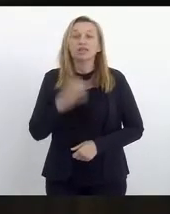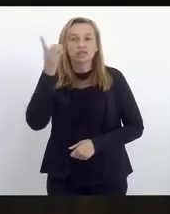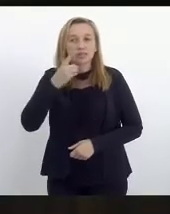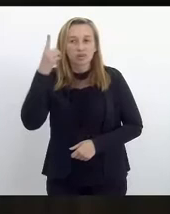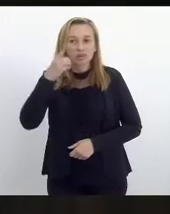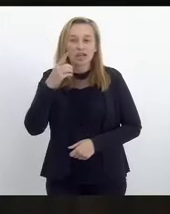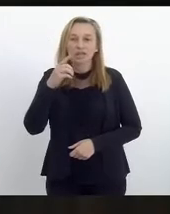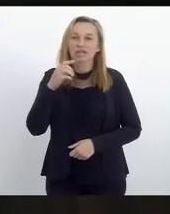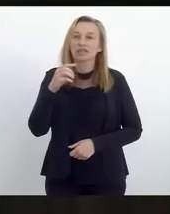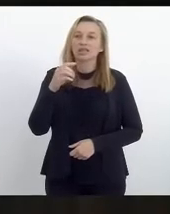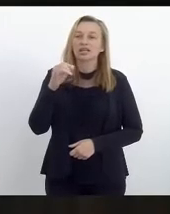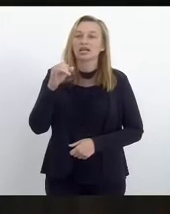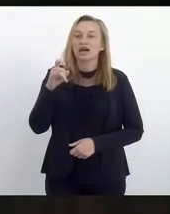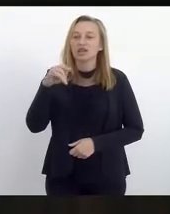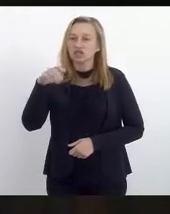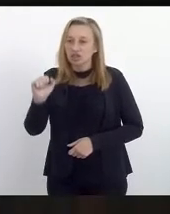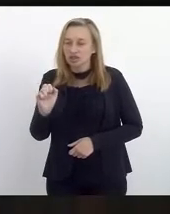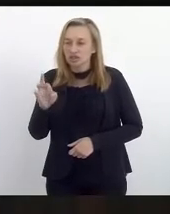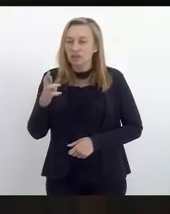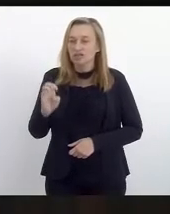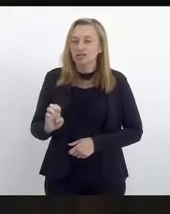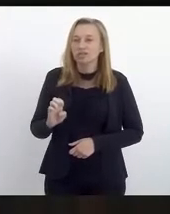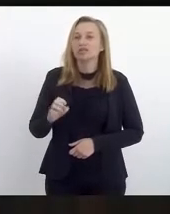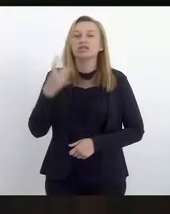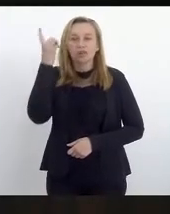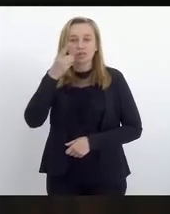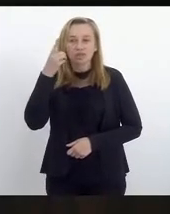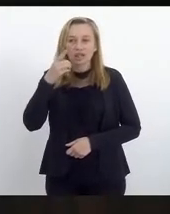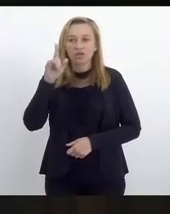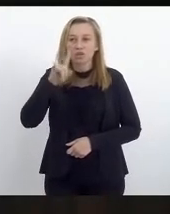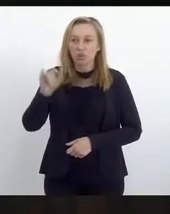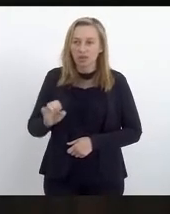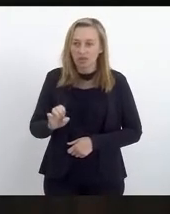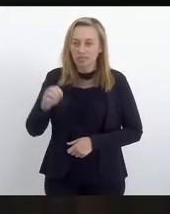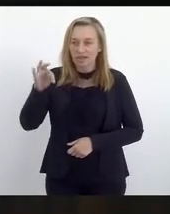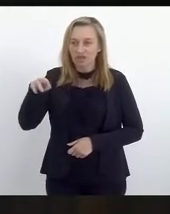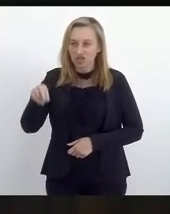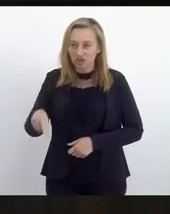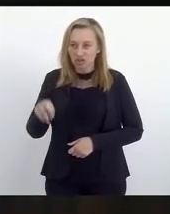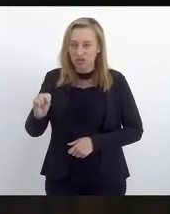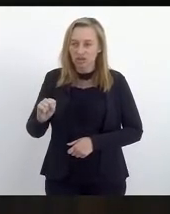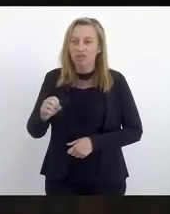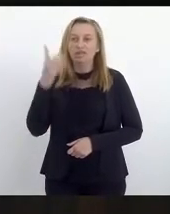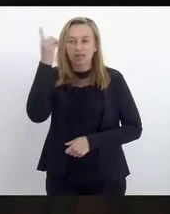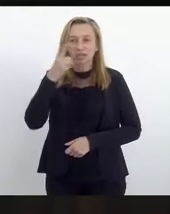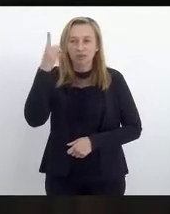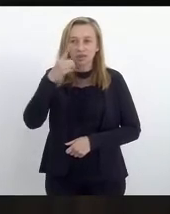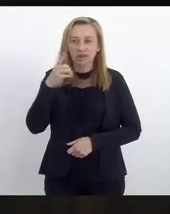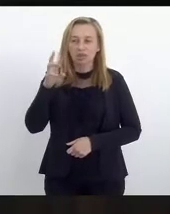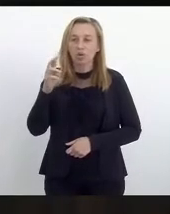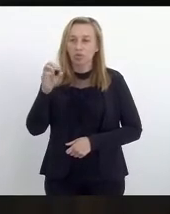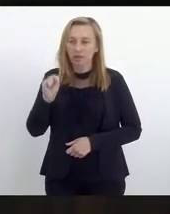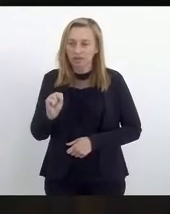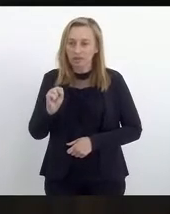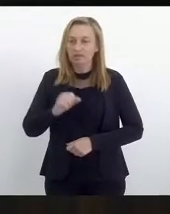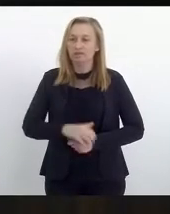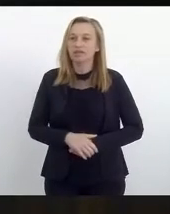deputado Alexandre Freitas, deputado Luiz Martins, deputado Rubens